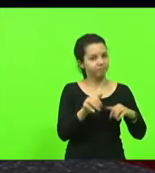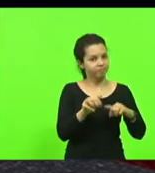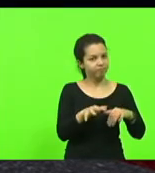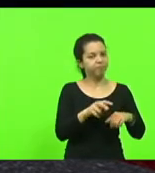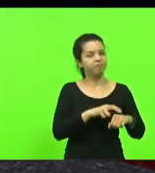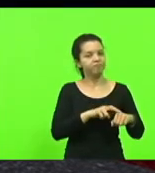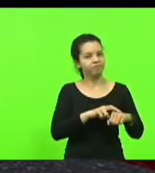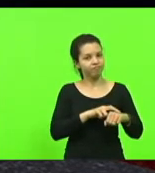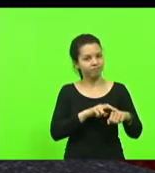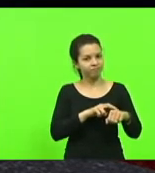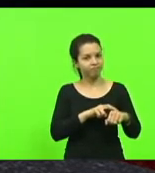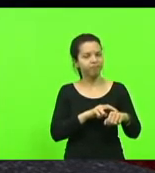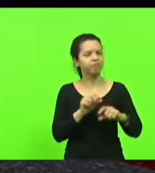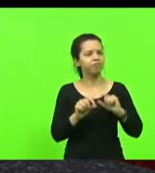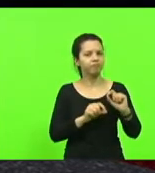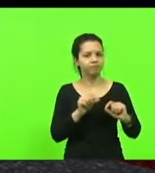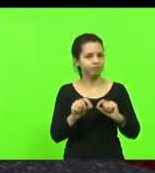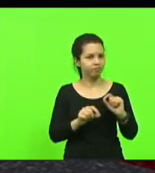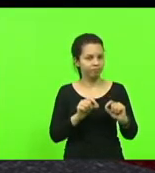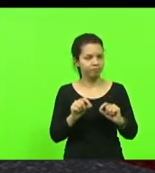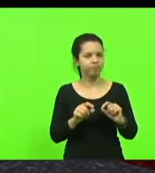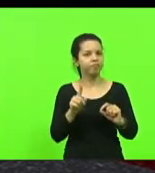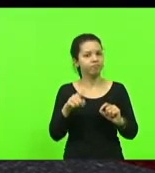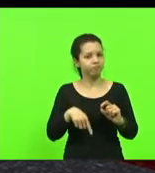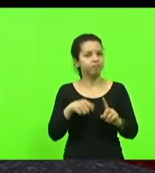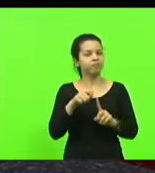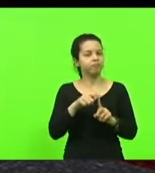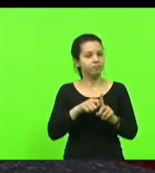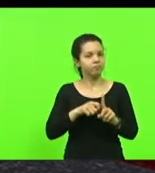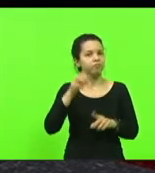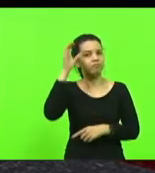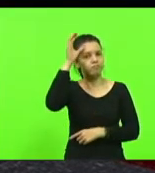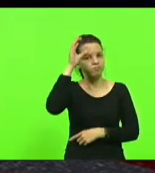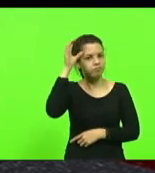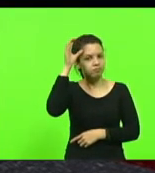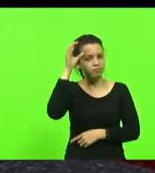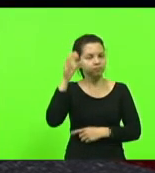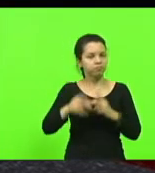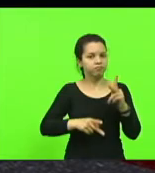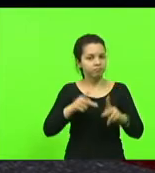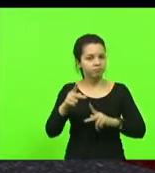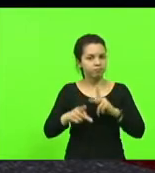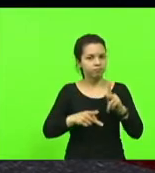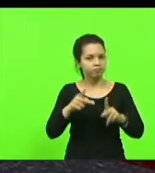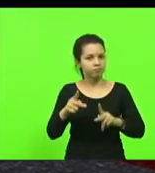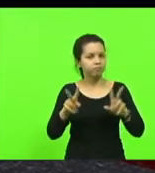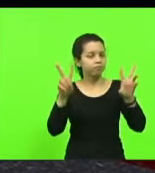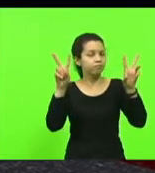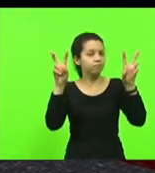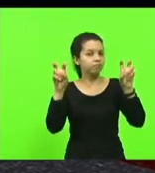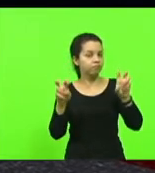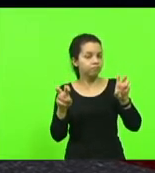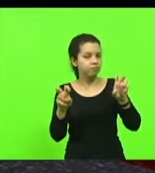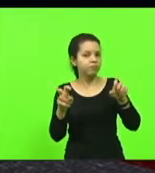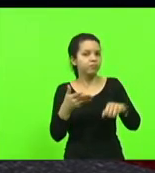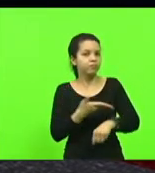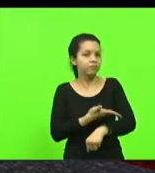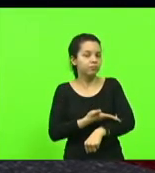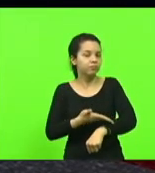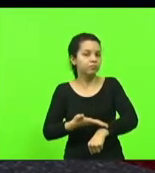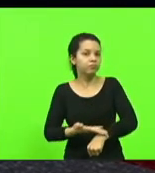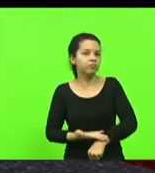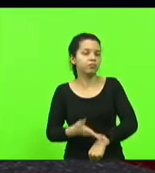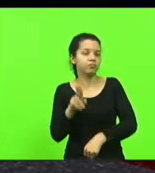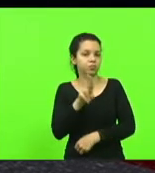Verde. O Setembro Verde é um mês de conscientização da população em relação aos hábitos de consumo e